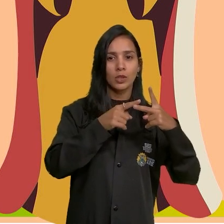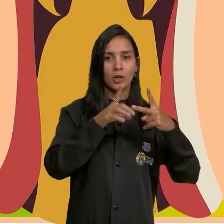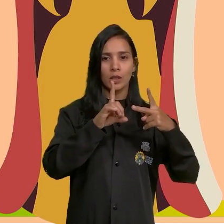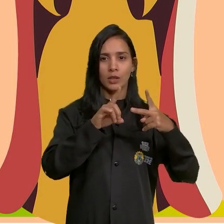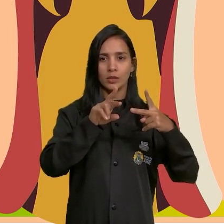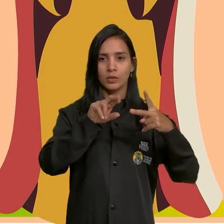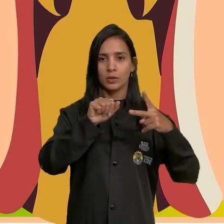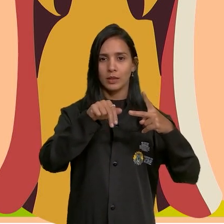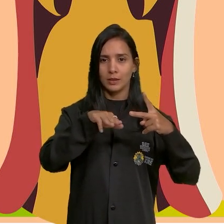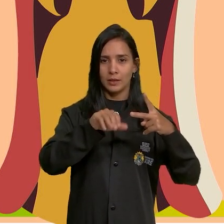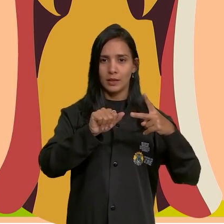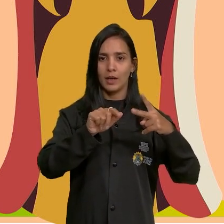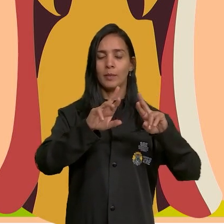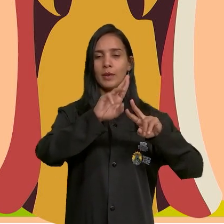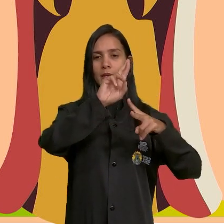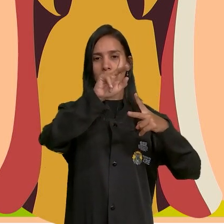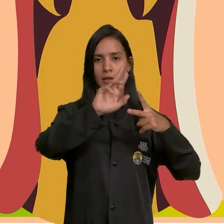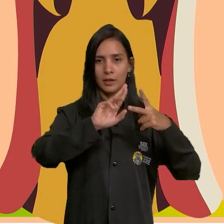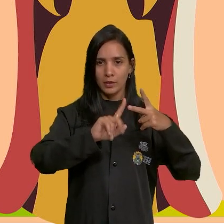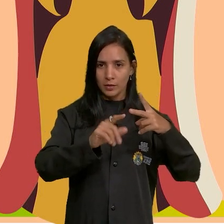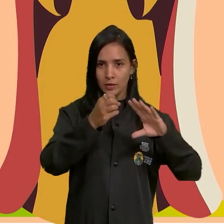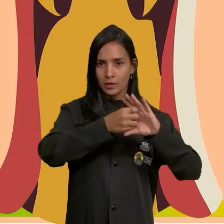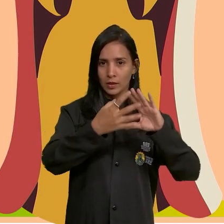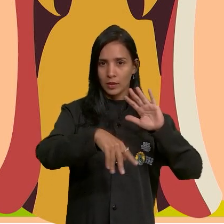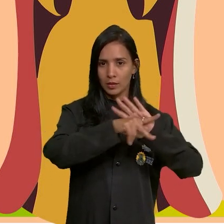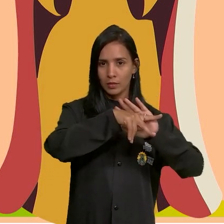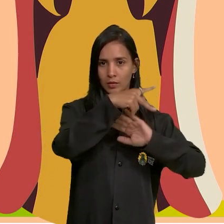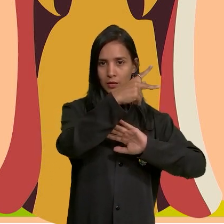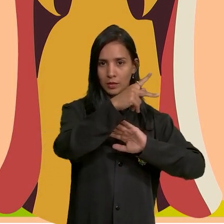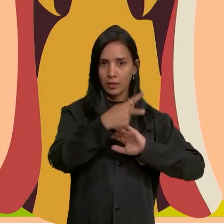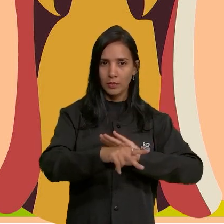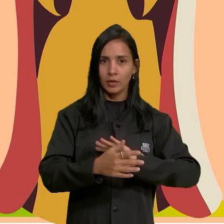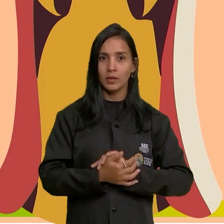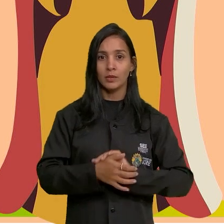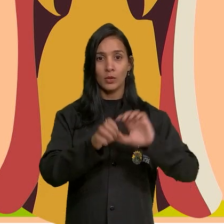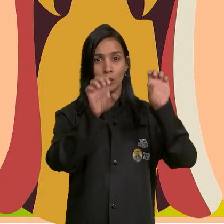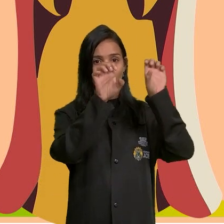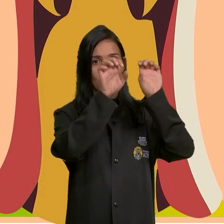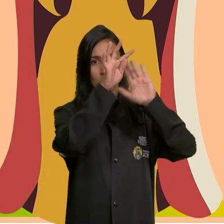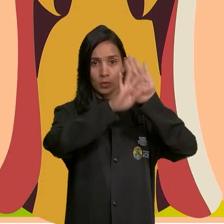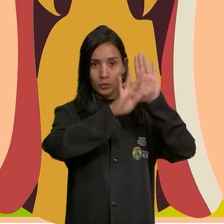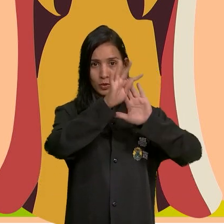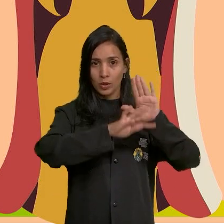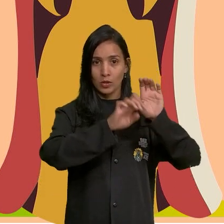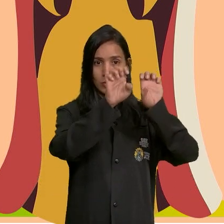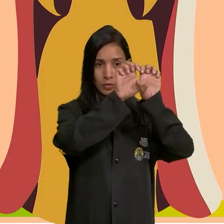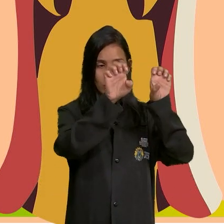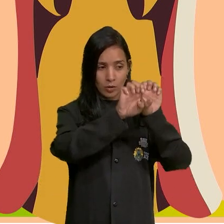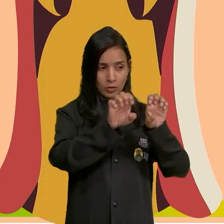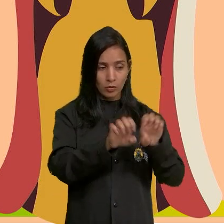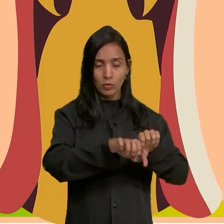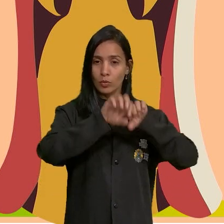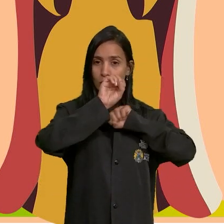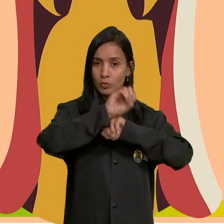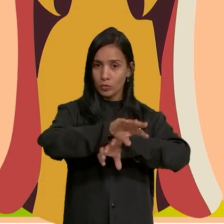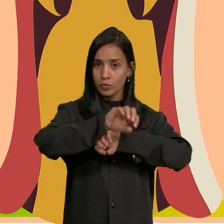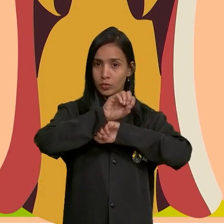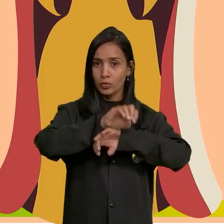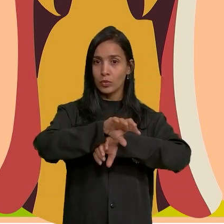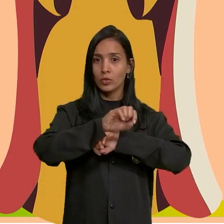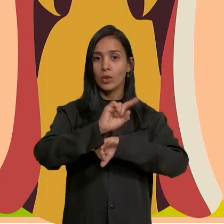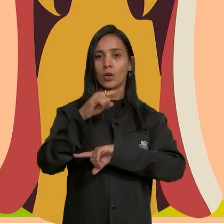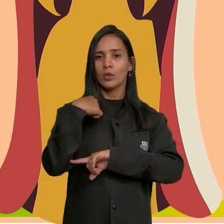Os textos são feitos com estruturas para serem ensinados, né? A gente viu lá a estrutura